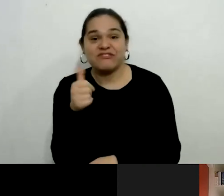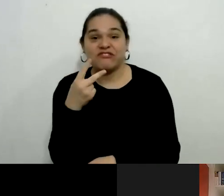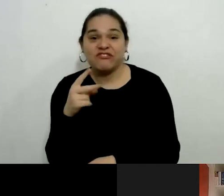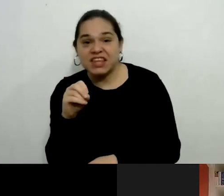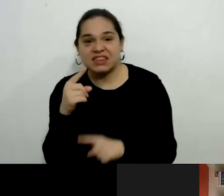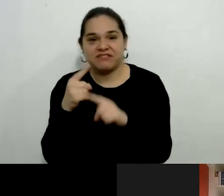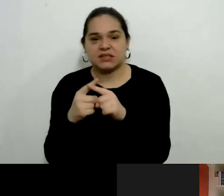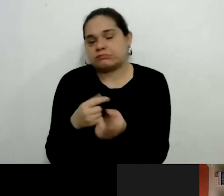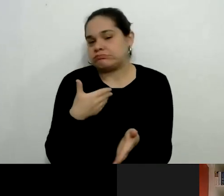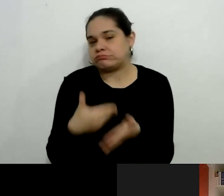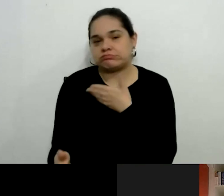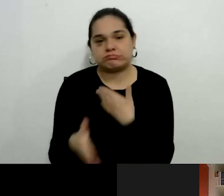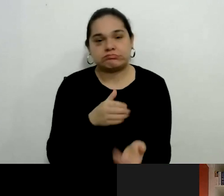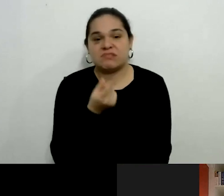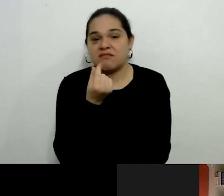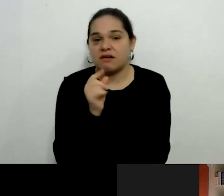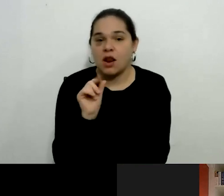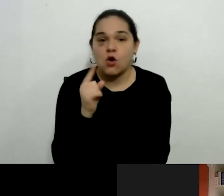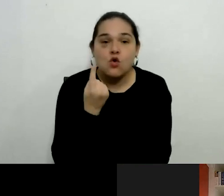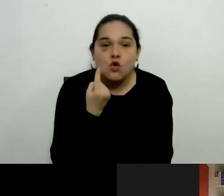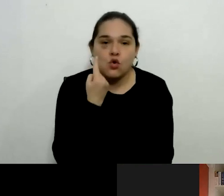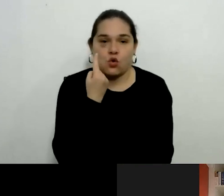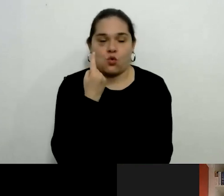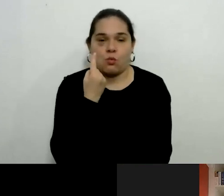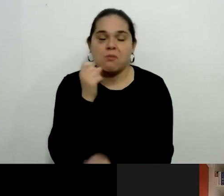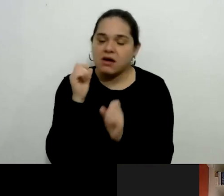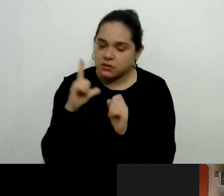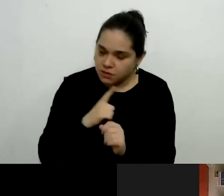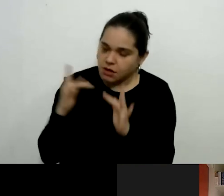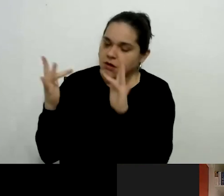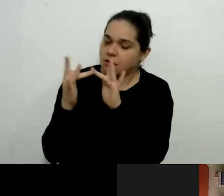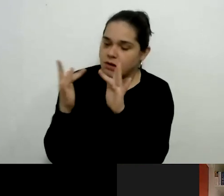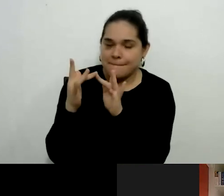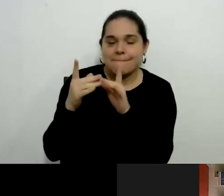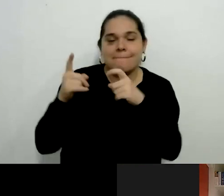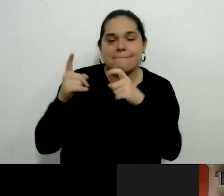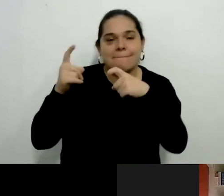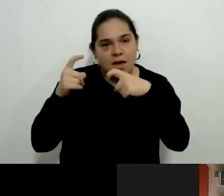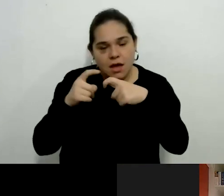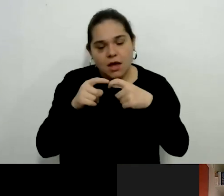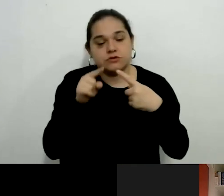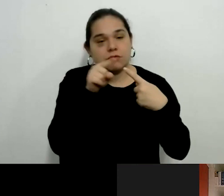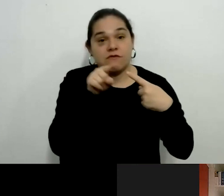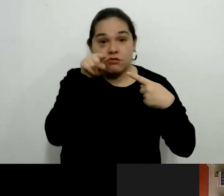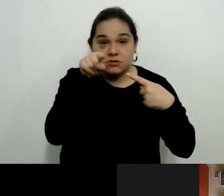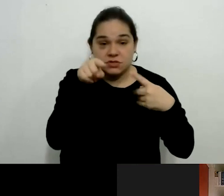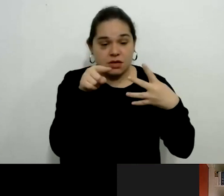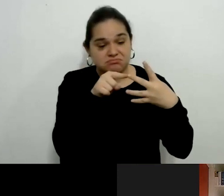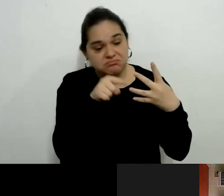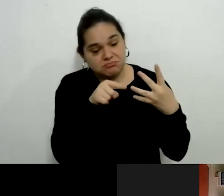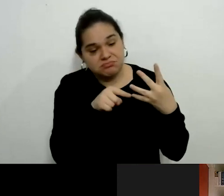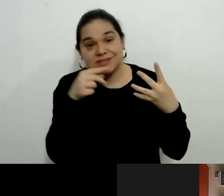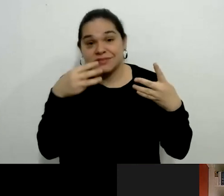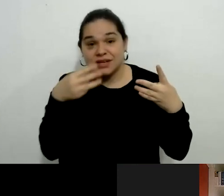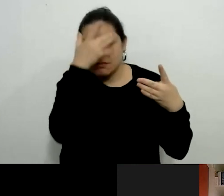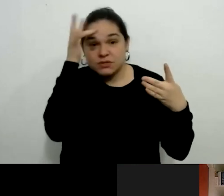valor e pronto, você pode ter acesso a médico, não só você, como todos os seus três outros familiares vão ter acesso